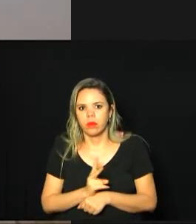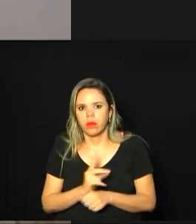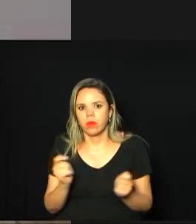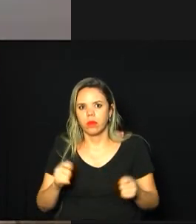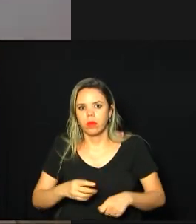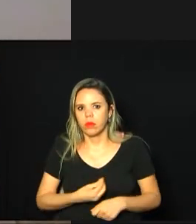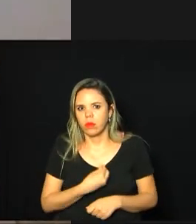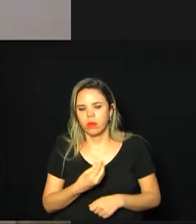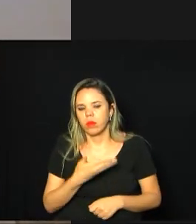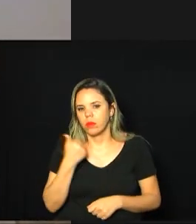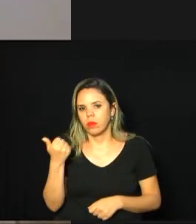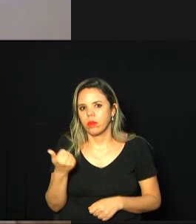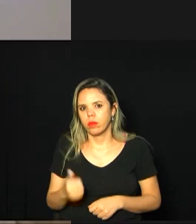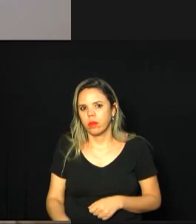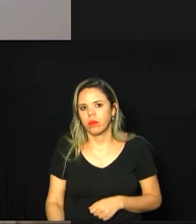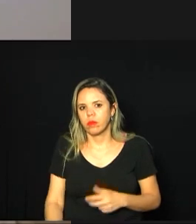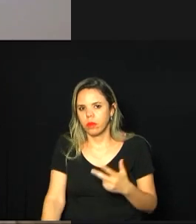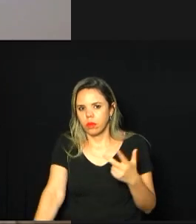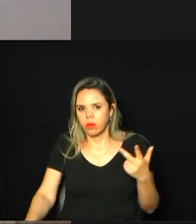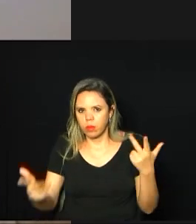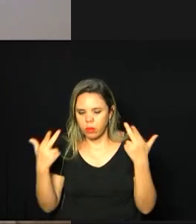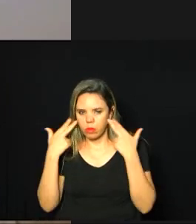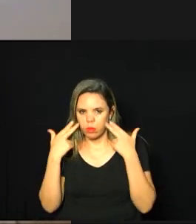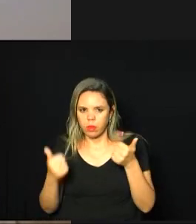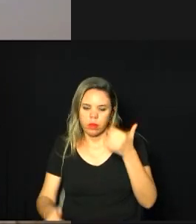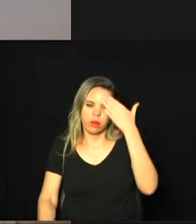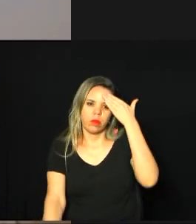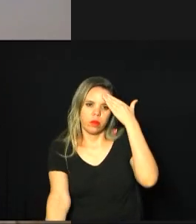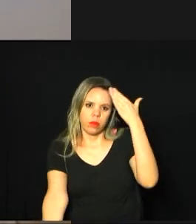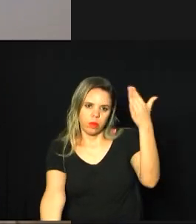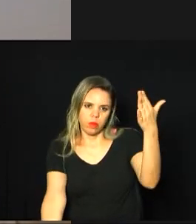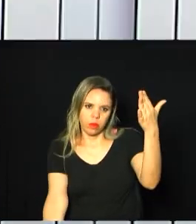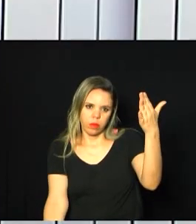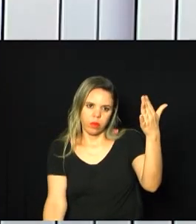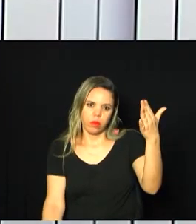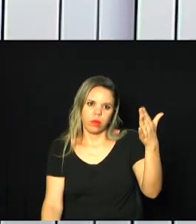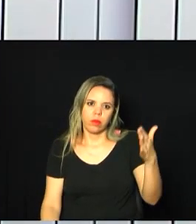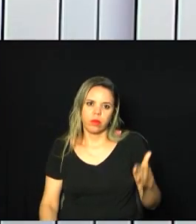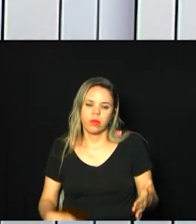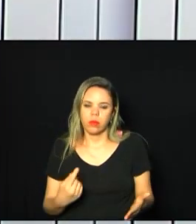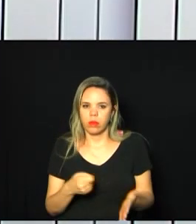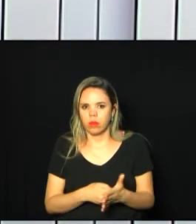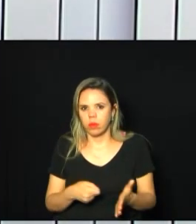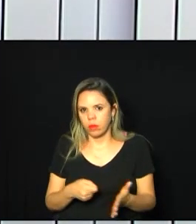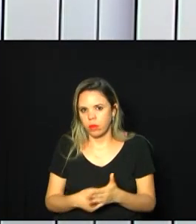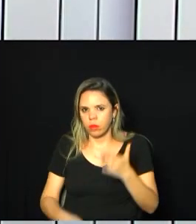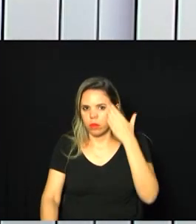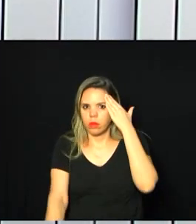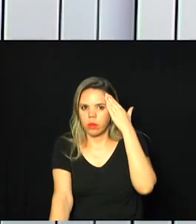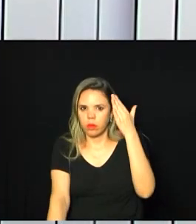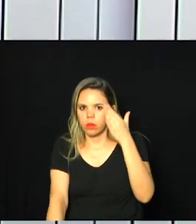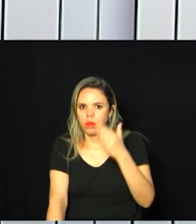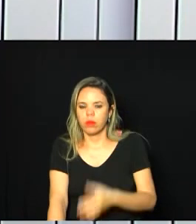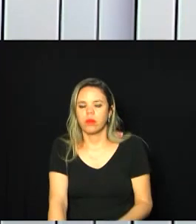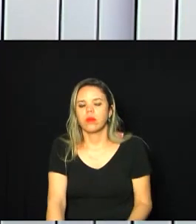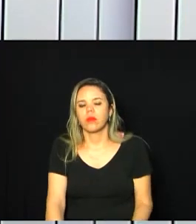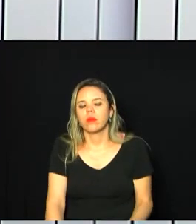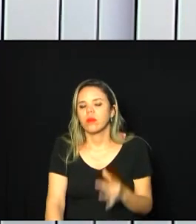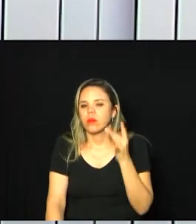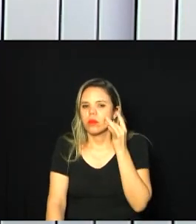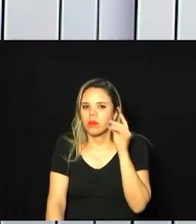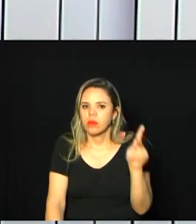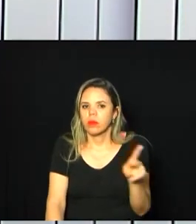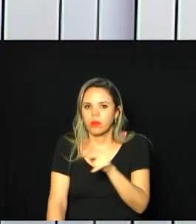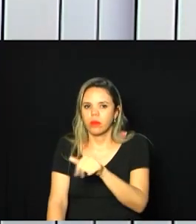uma vida razoavelmente normal de novo. Obrigada. Essa é a luta de todos nós. Nós aqui agradecemos a presença da